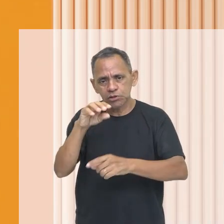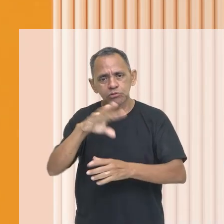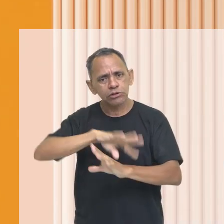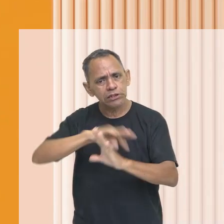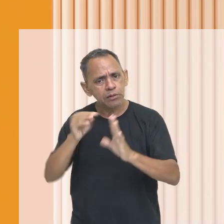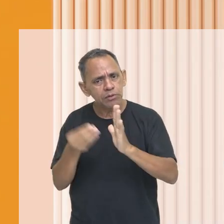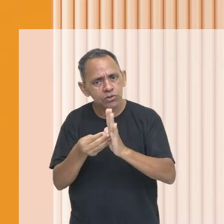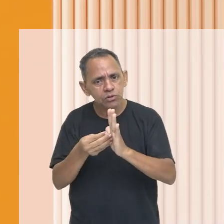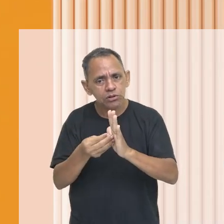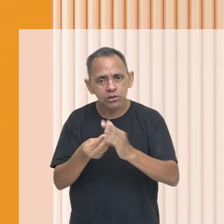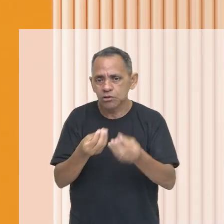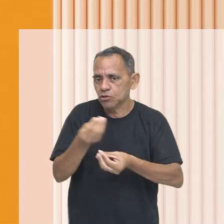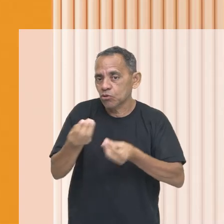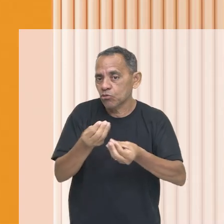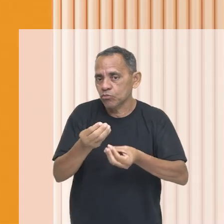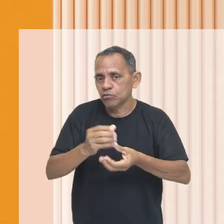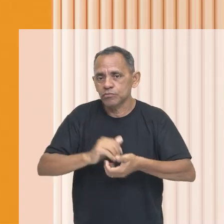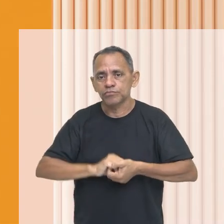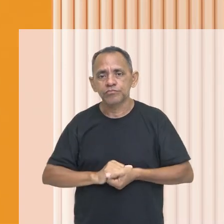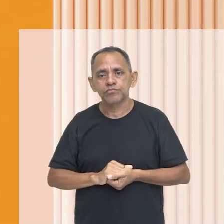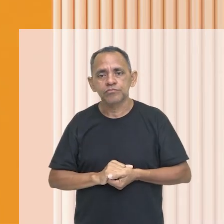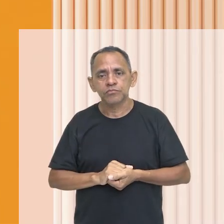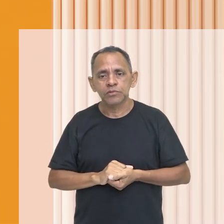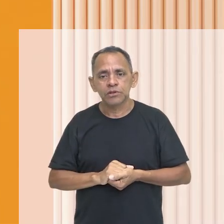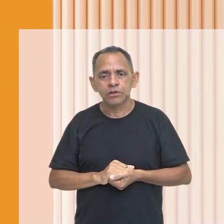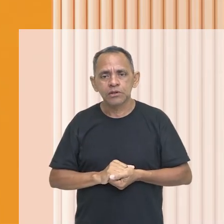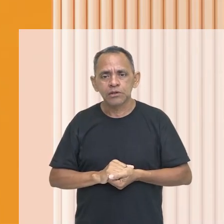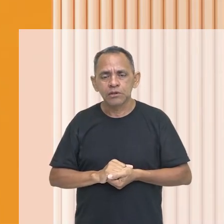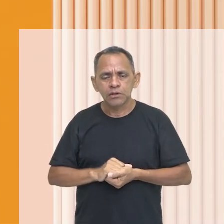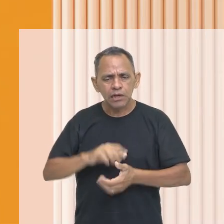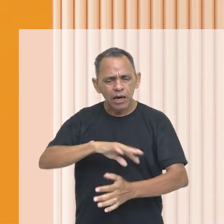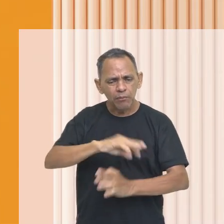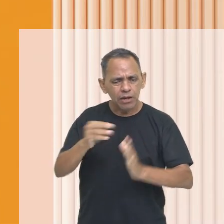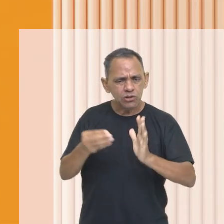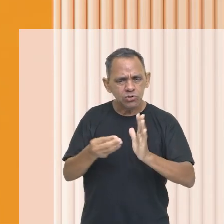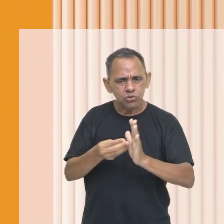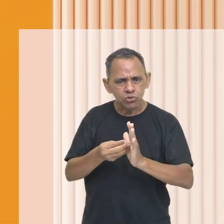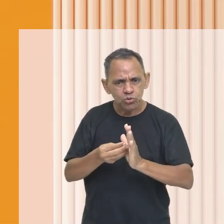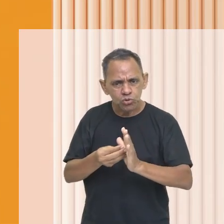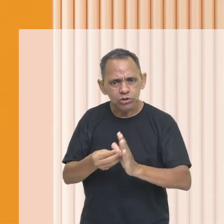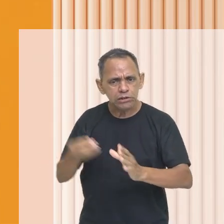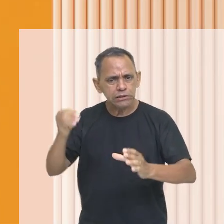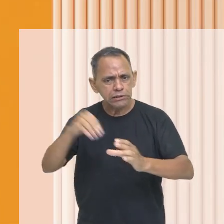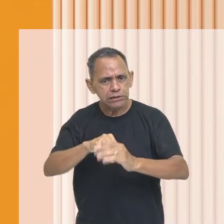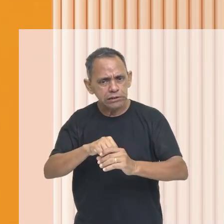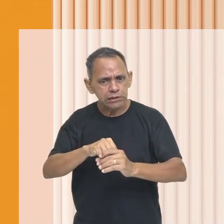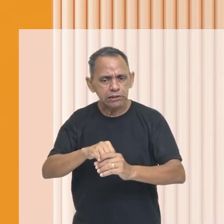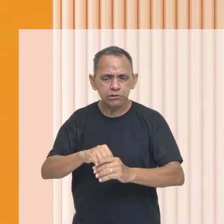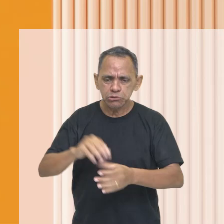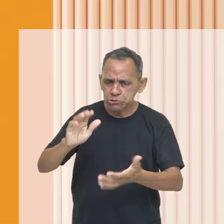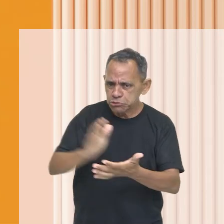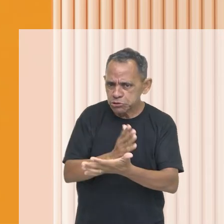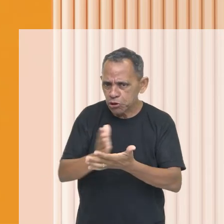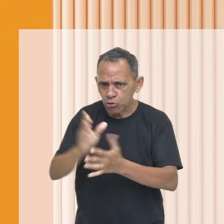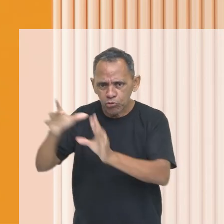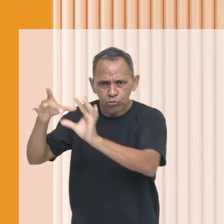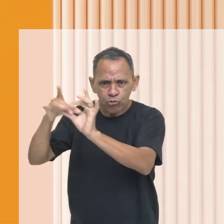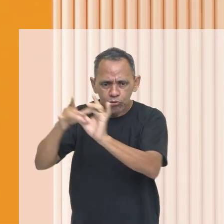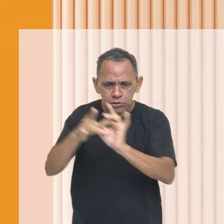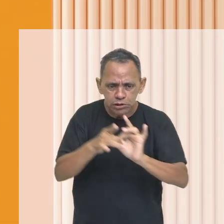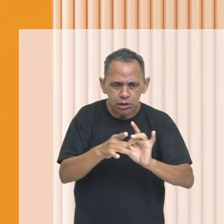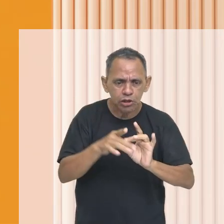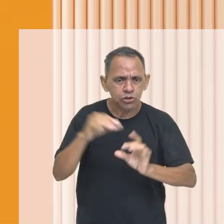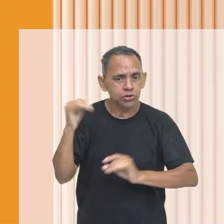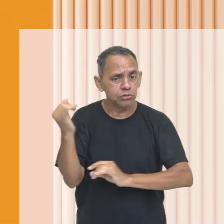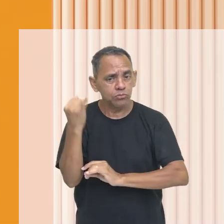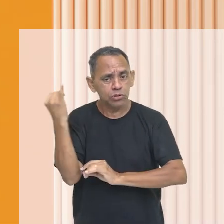a Amazônia está inserida em determinado contexto? Então, é